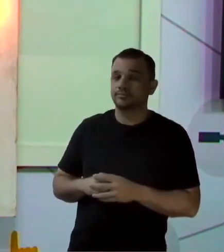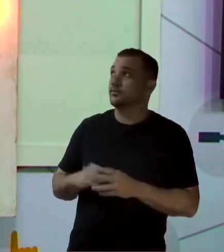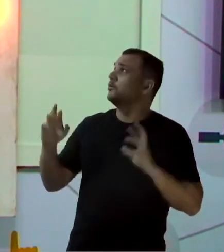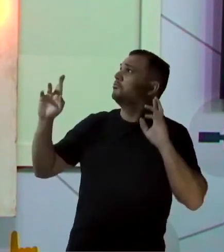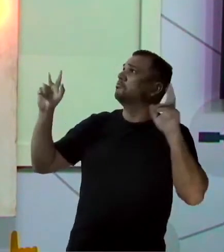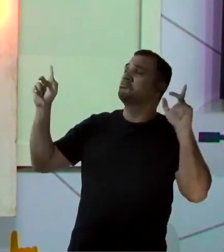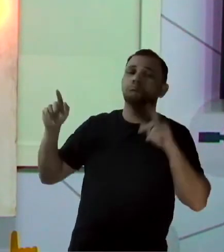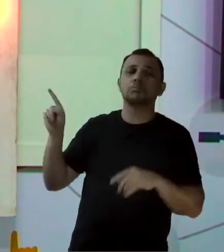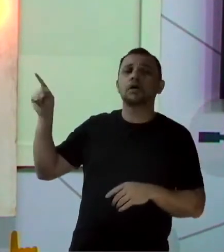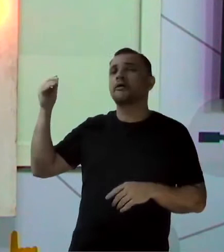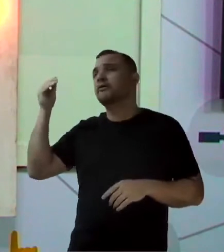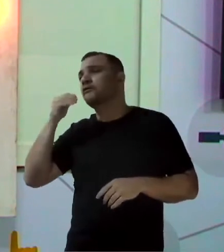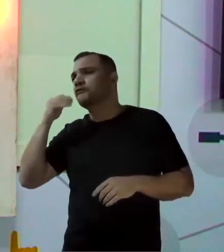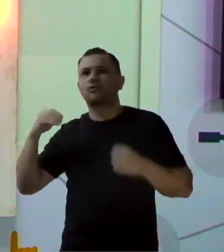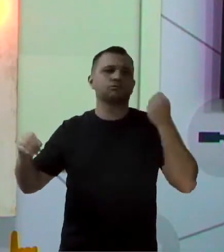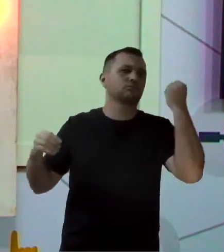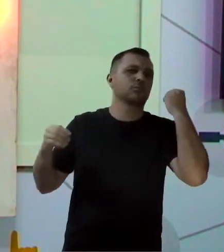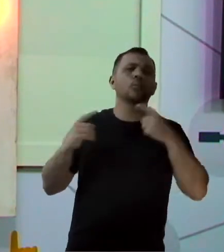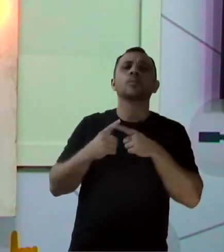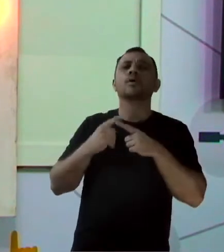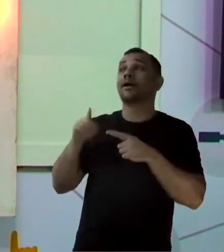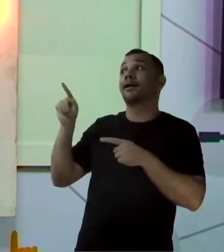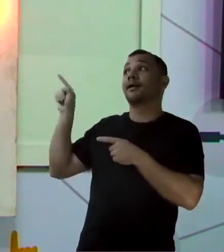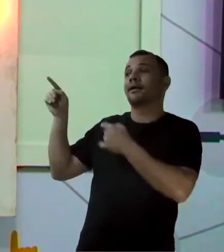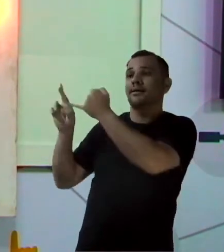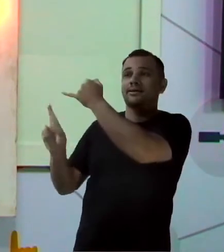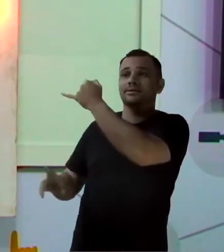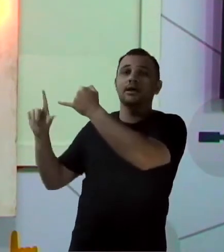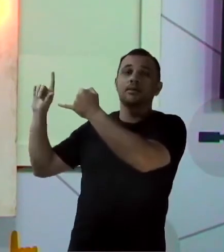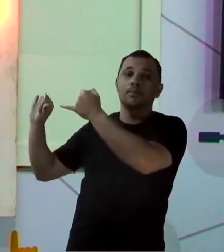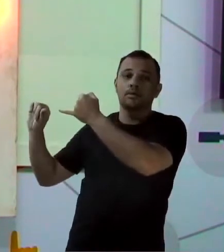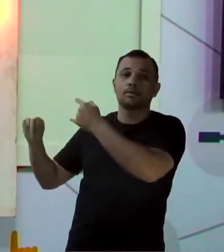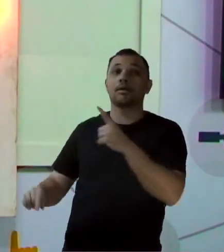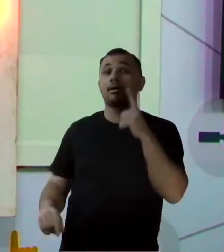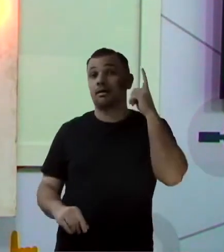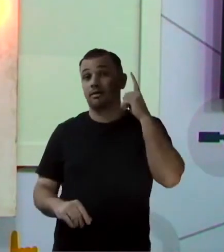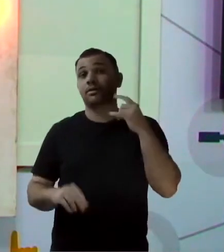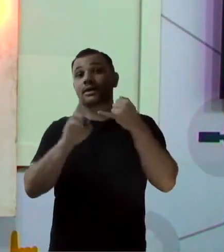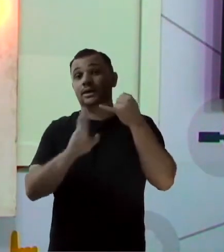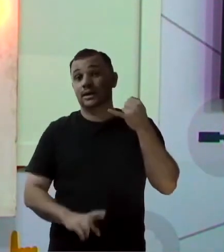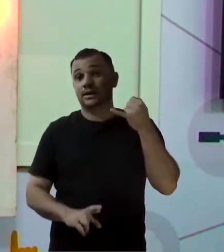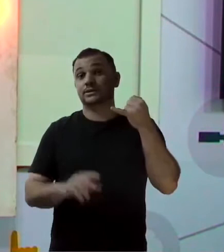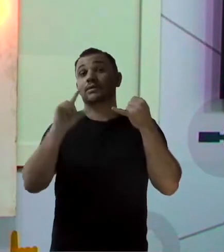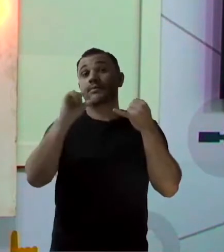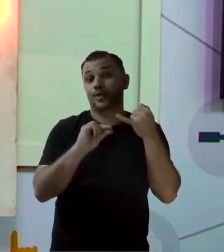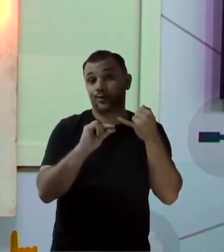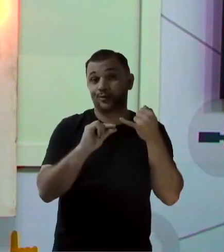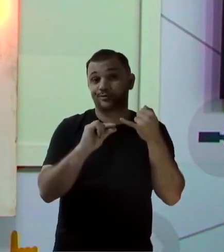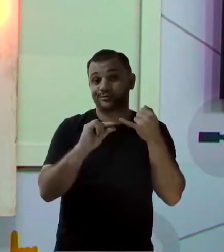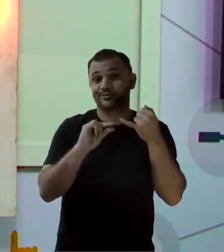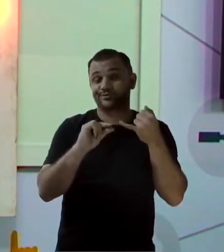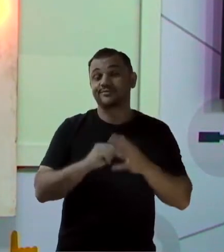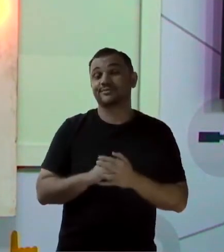esse brilho é menor? Porque a resistência ela é maior. Sabe por que este brilho é maior? Porque a resistência ela é o